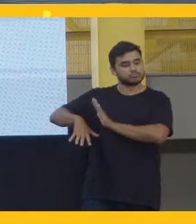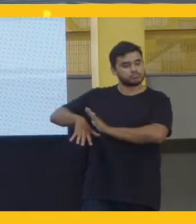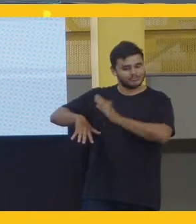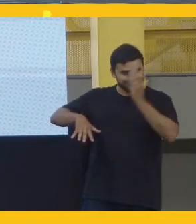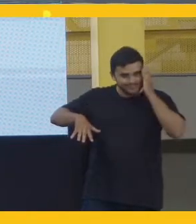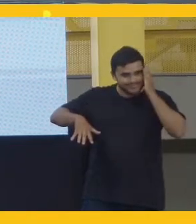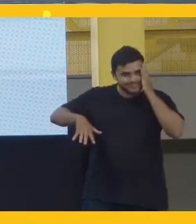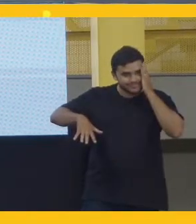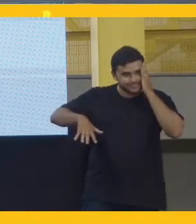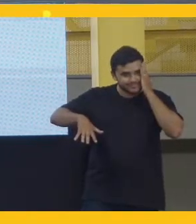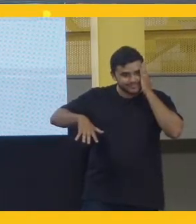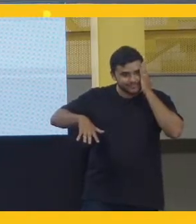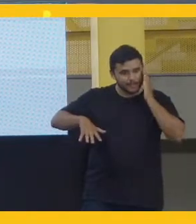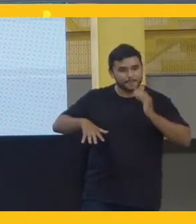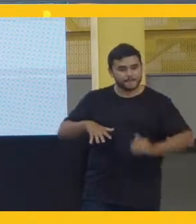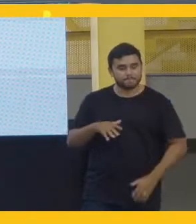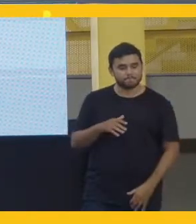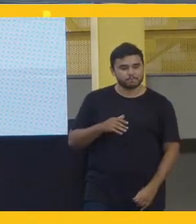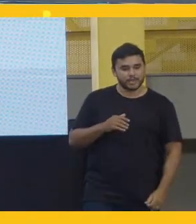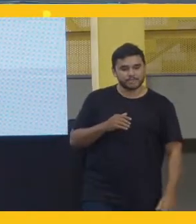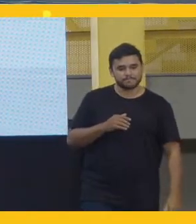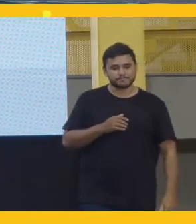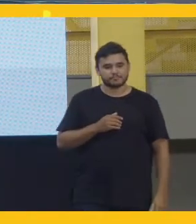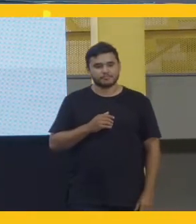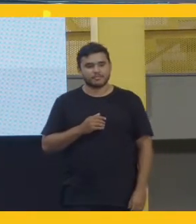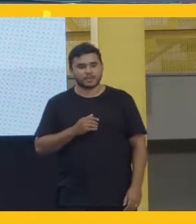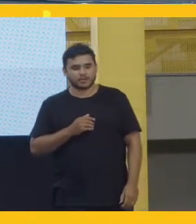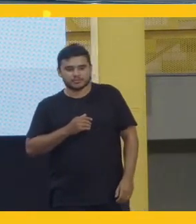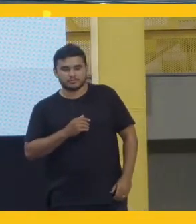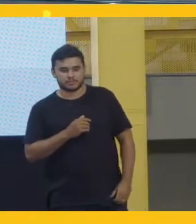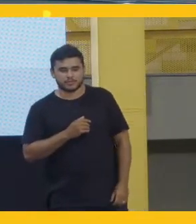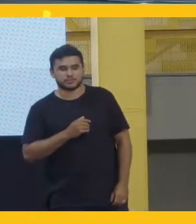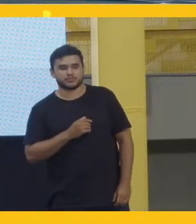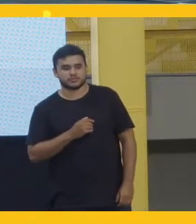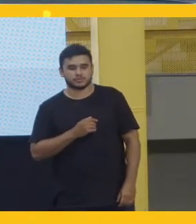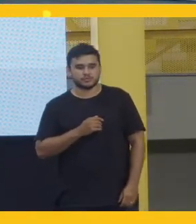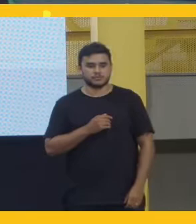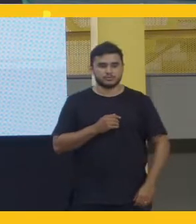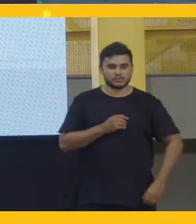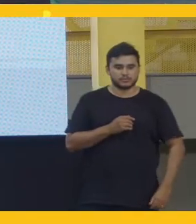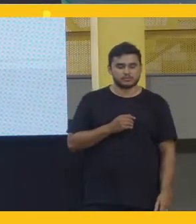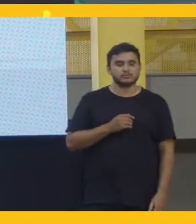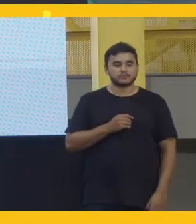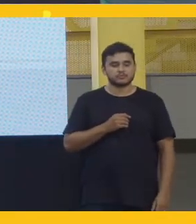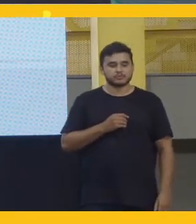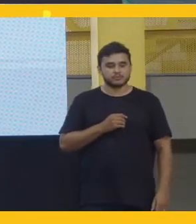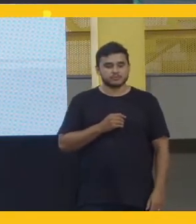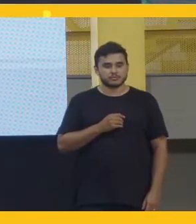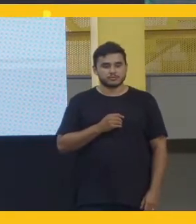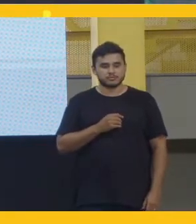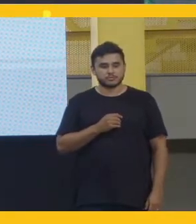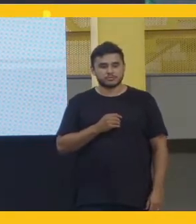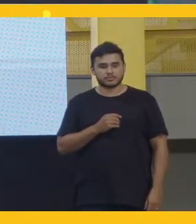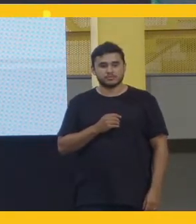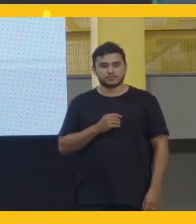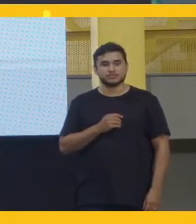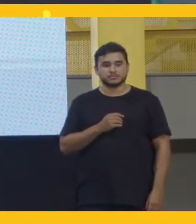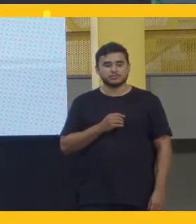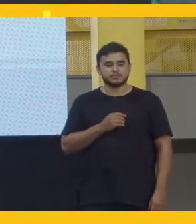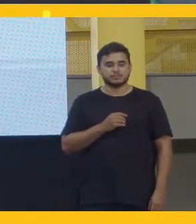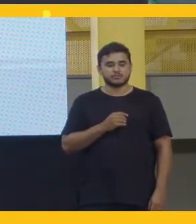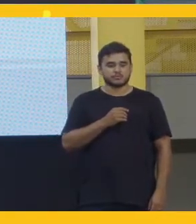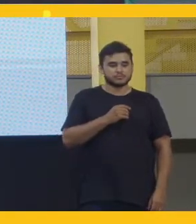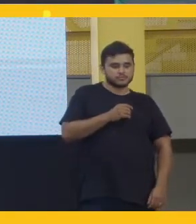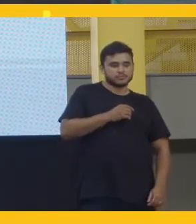três tipos de células responsáveis por entender as cores. Os cones red,